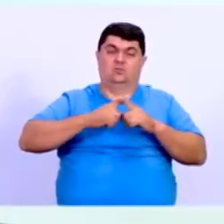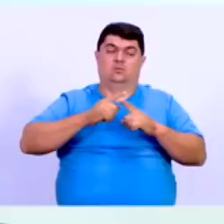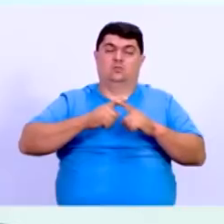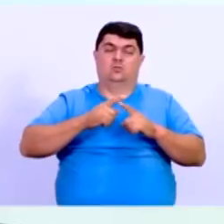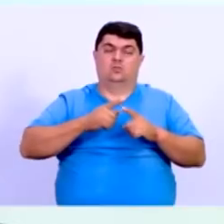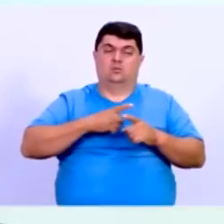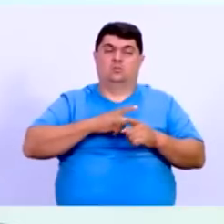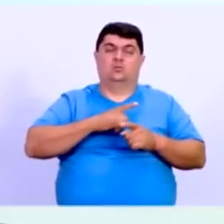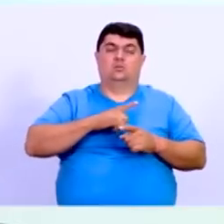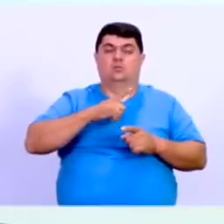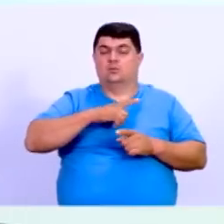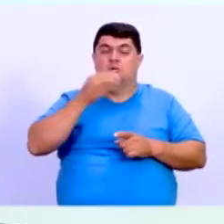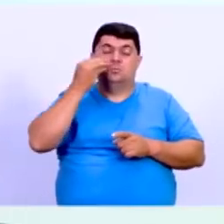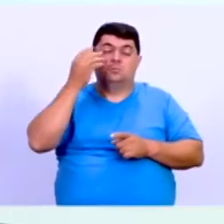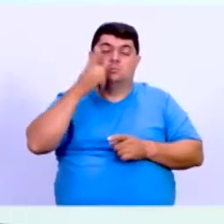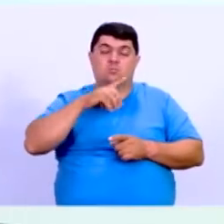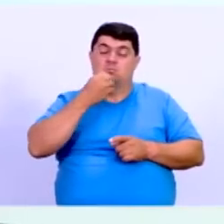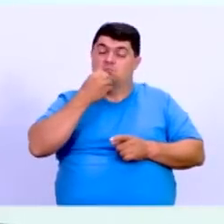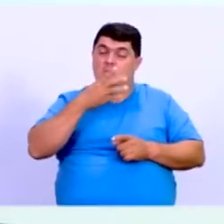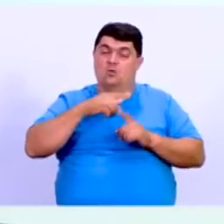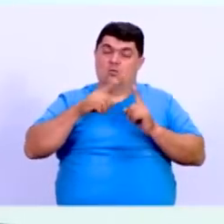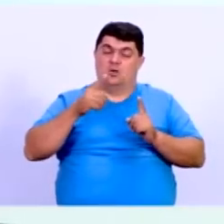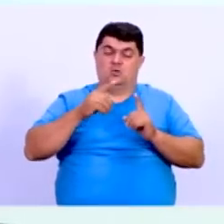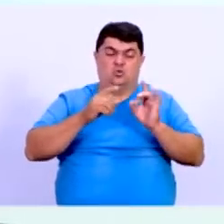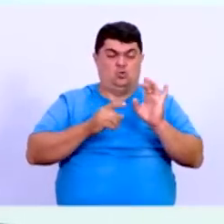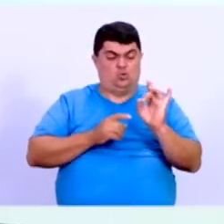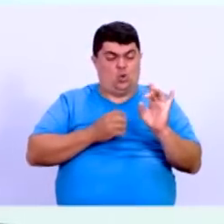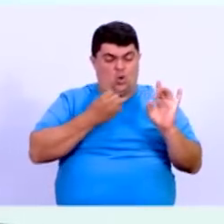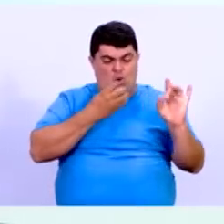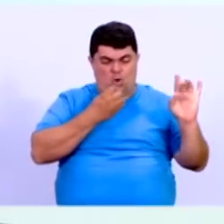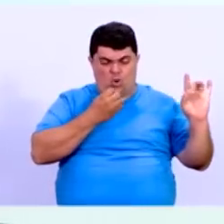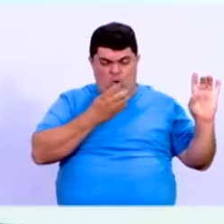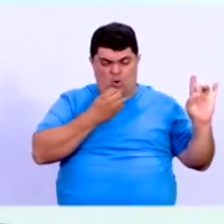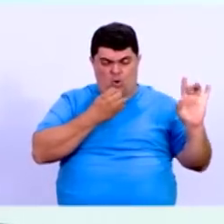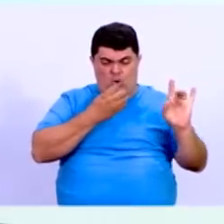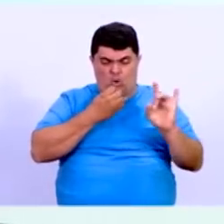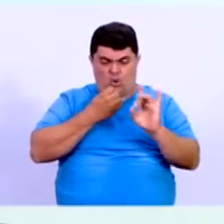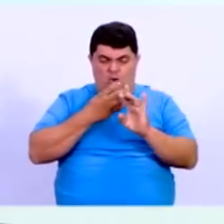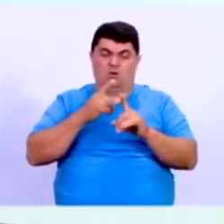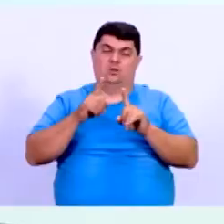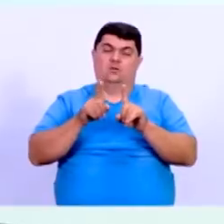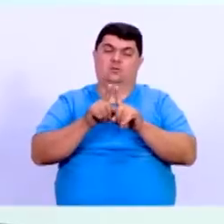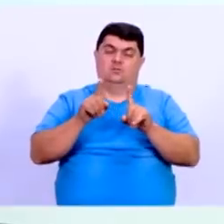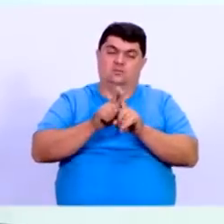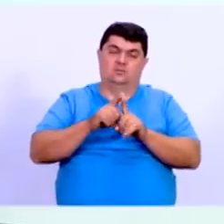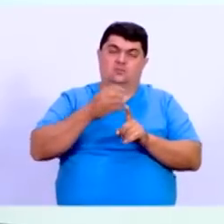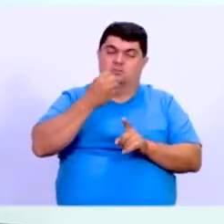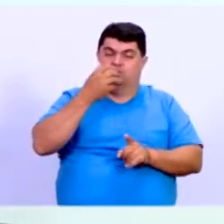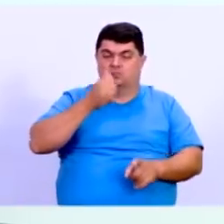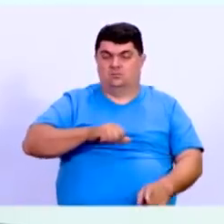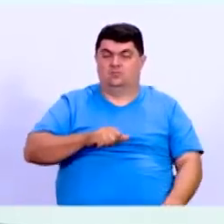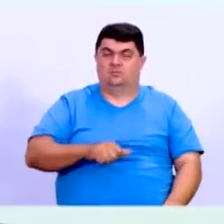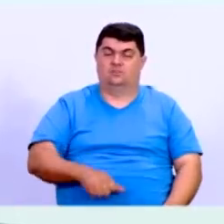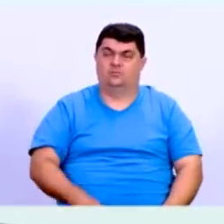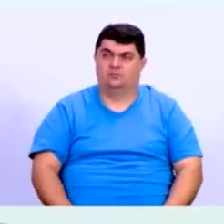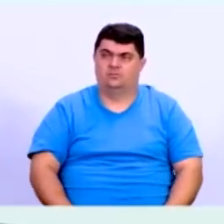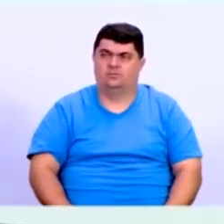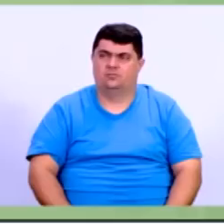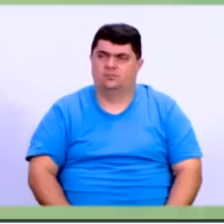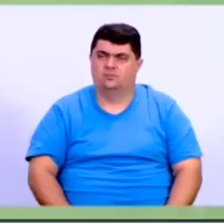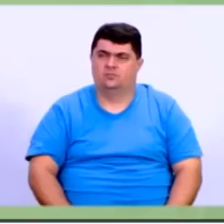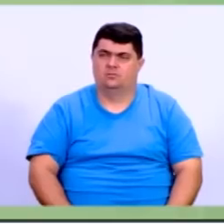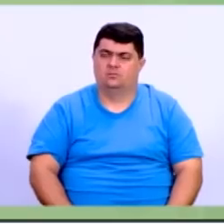de computadores trazem muito benefícios, né? Mas não é só benefício que ela traz, também tem os seus pontos negativos, tá? Olha só aqui,